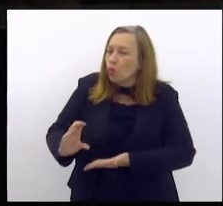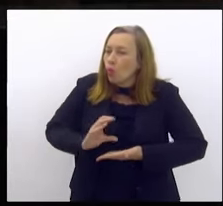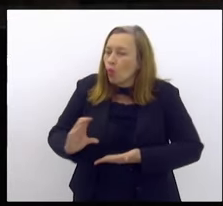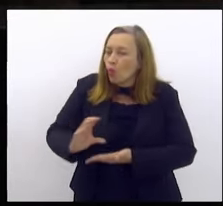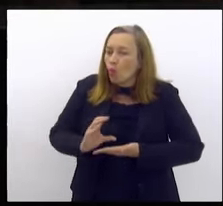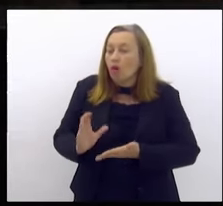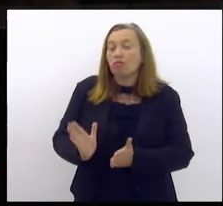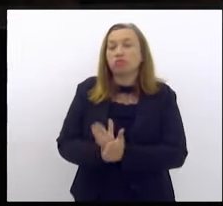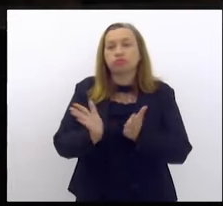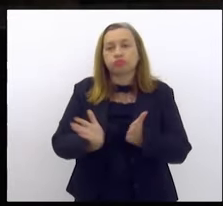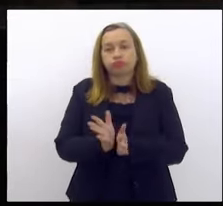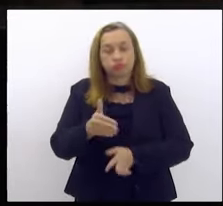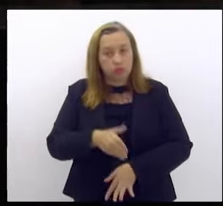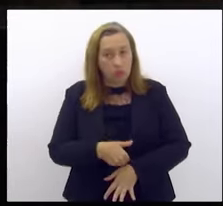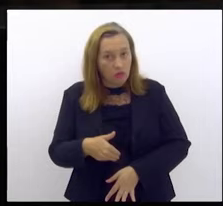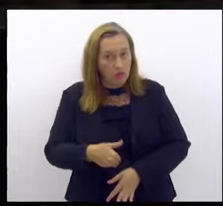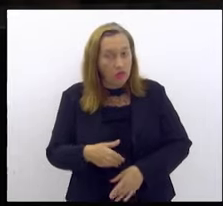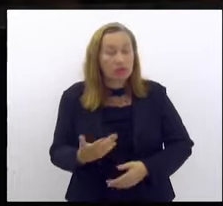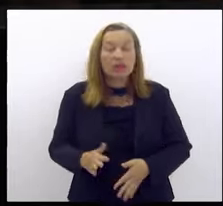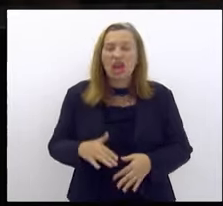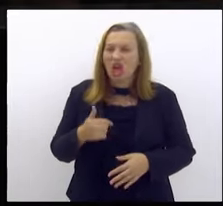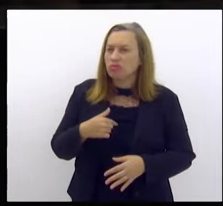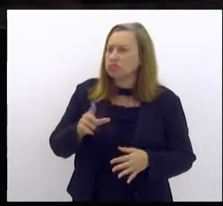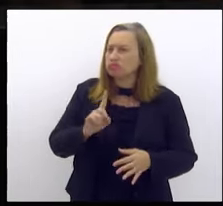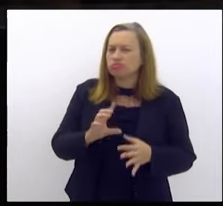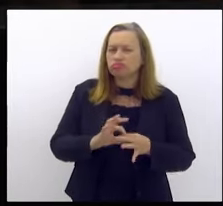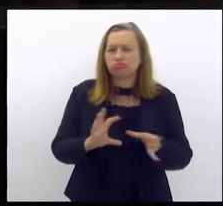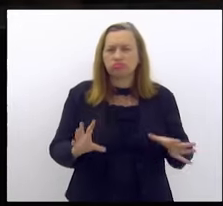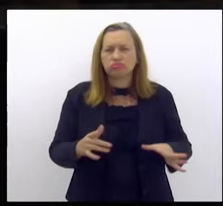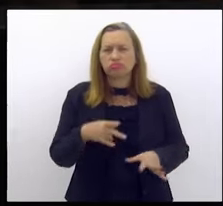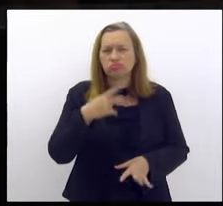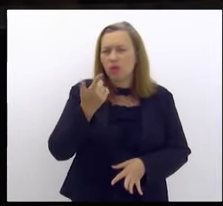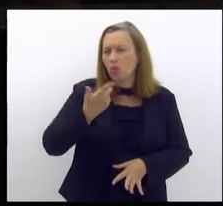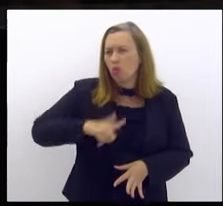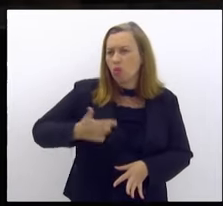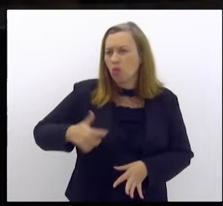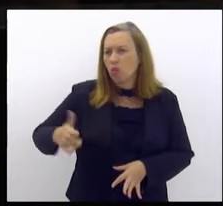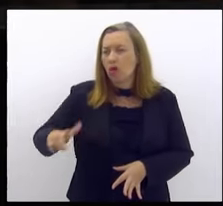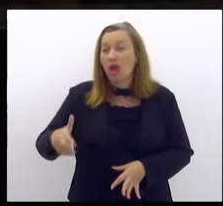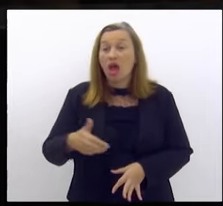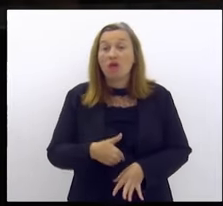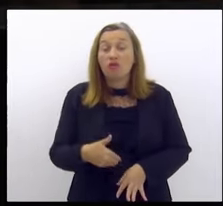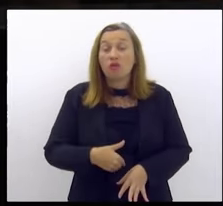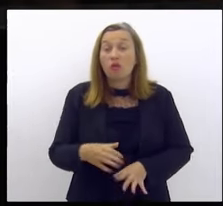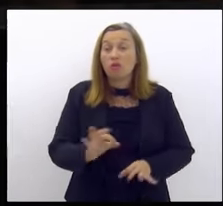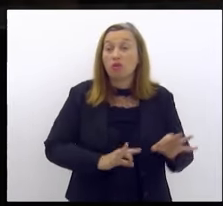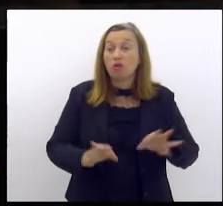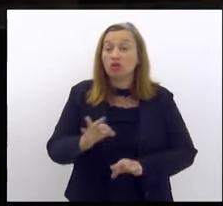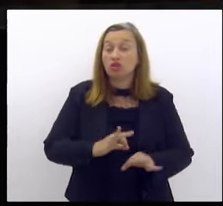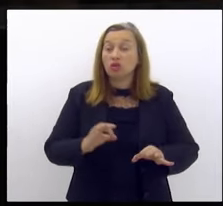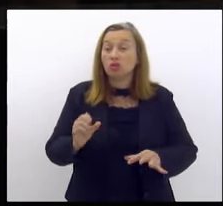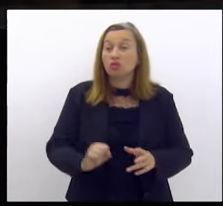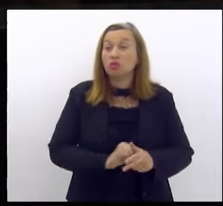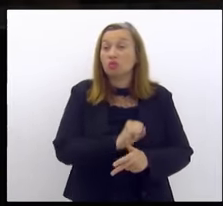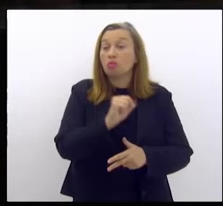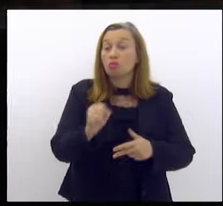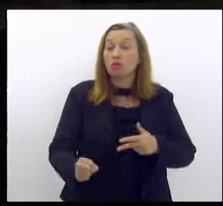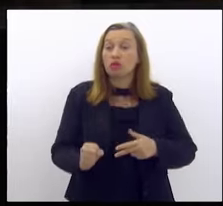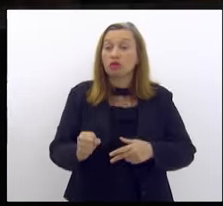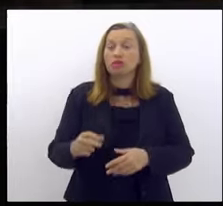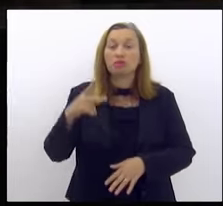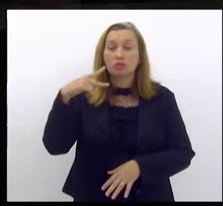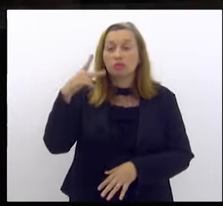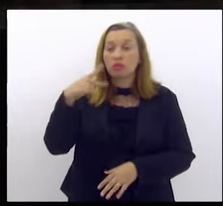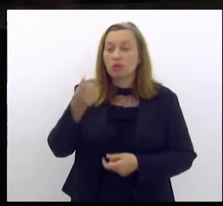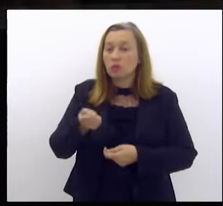pobreza, com a fome. E eu não deixo de dizer e de repetir, a fome é um projeto político de poder, de manutenção do